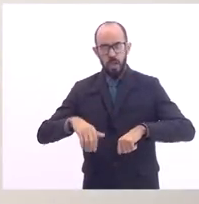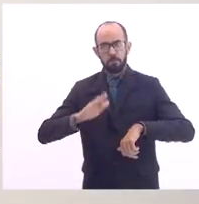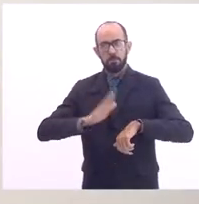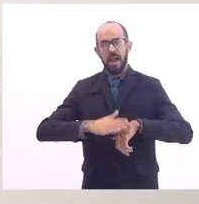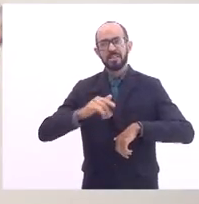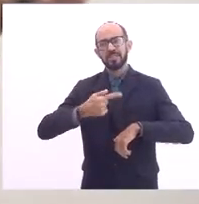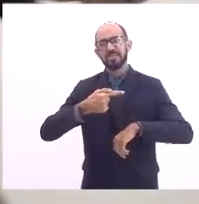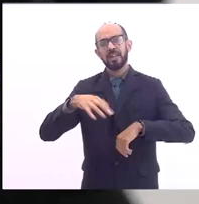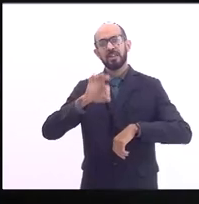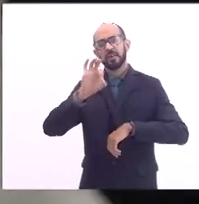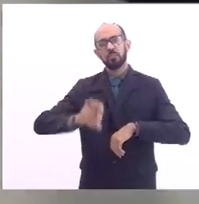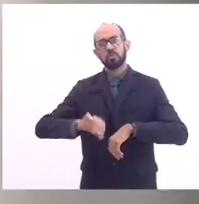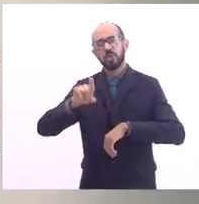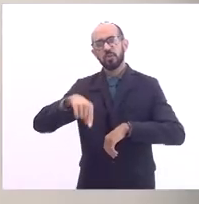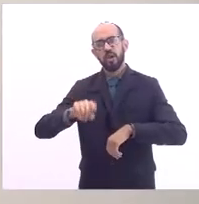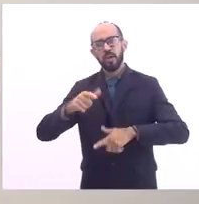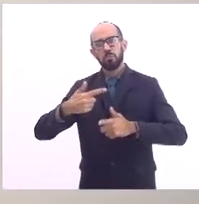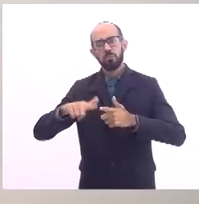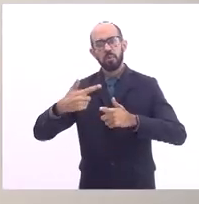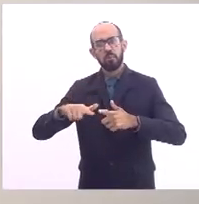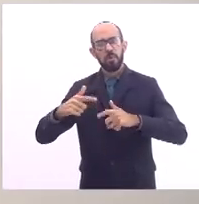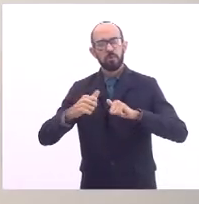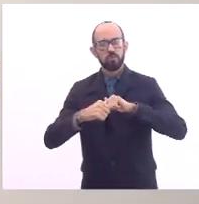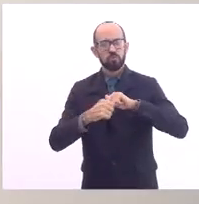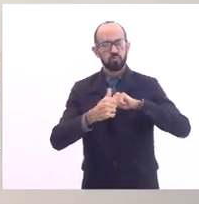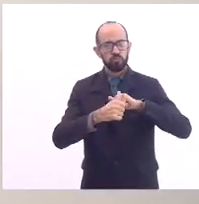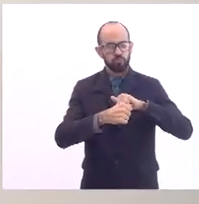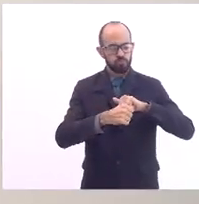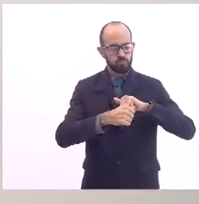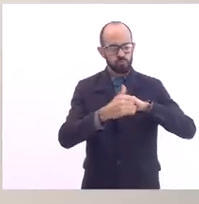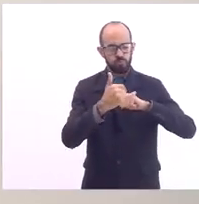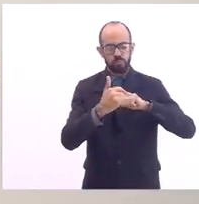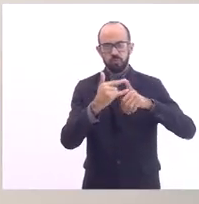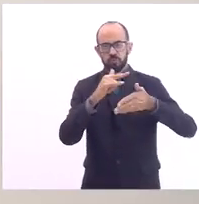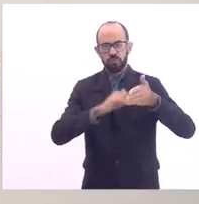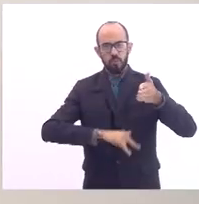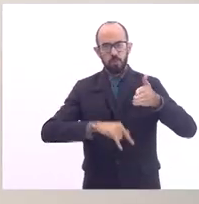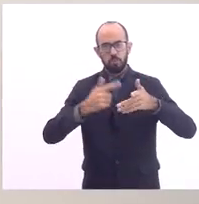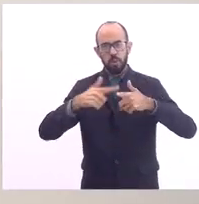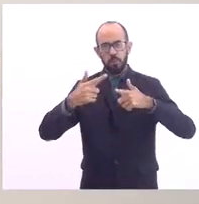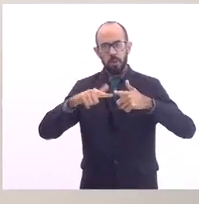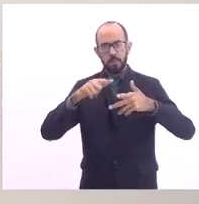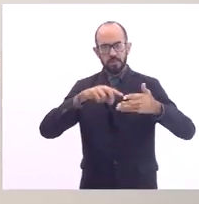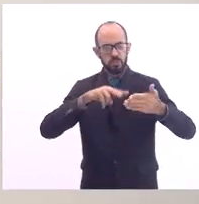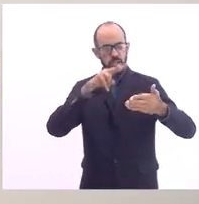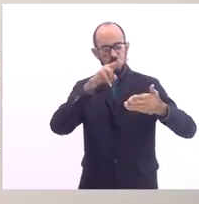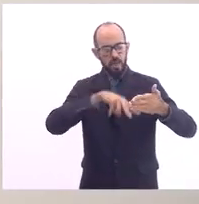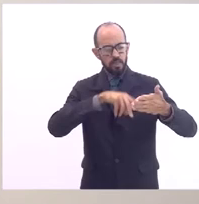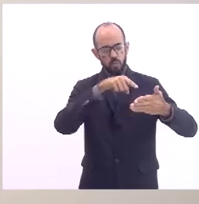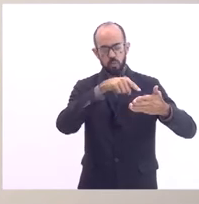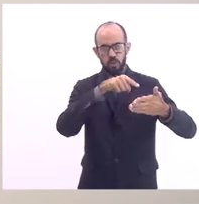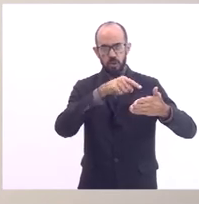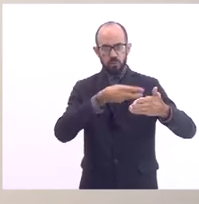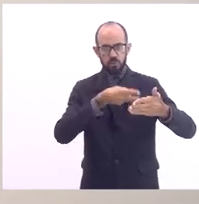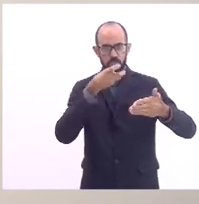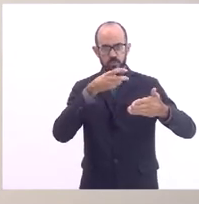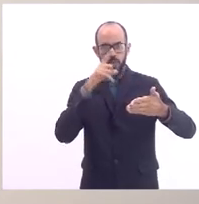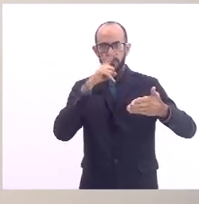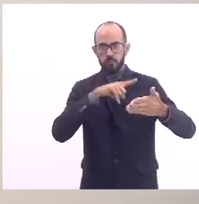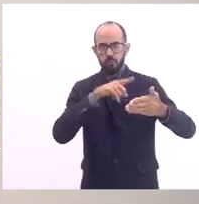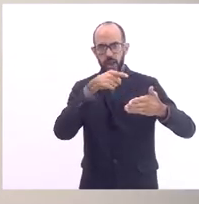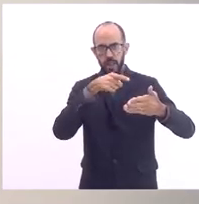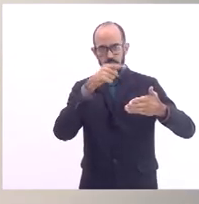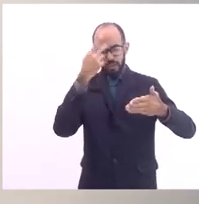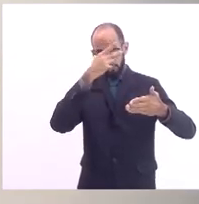70%, problemas de faturas, problemas simples, problema de leitura, problema de medidor, equívoco do